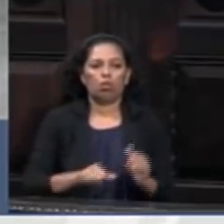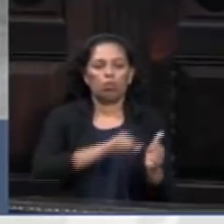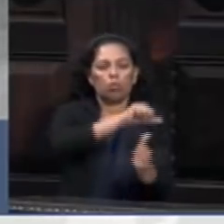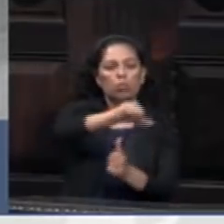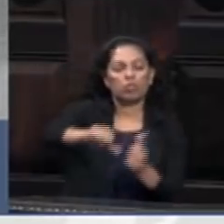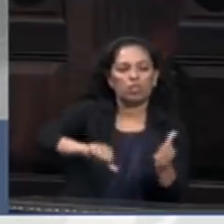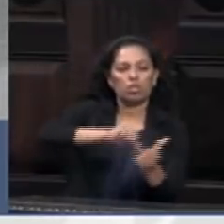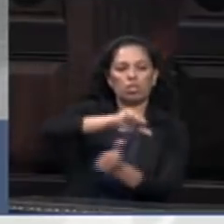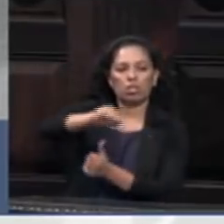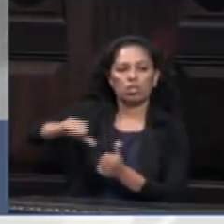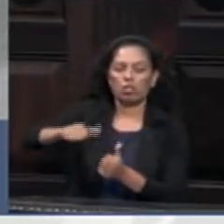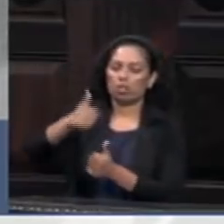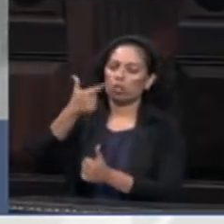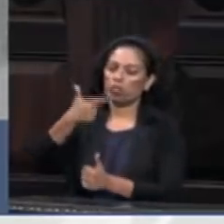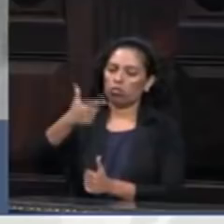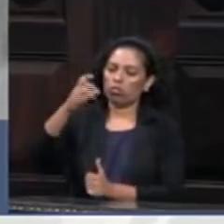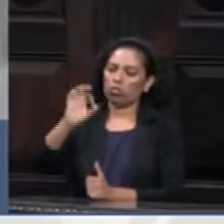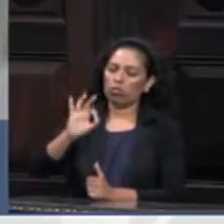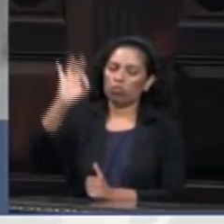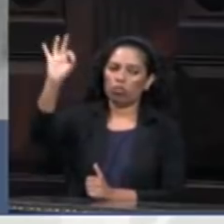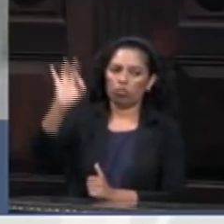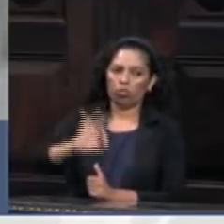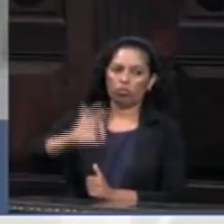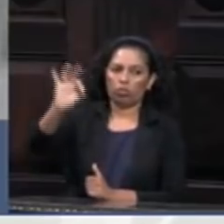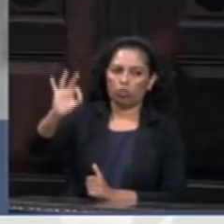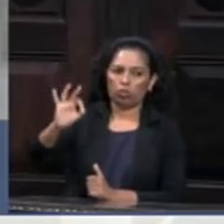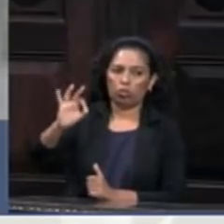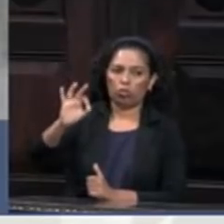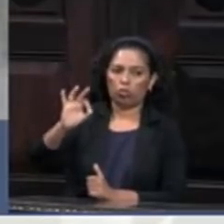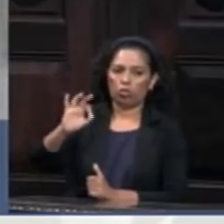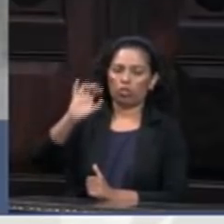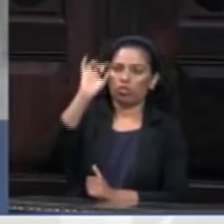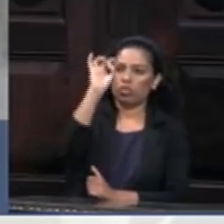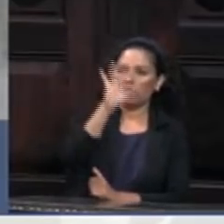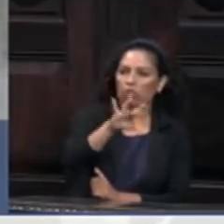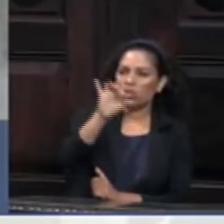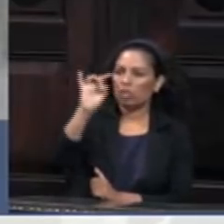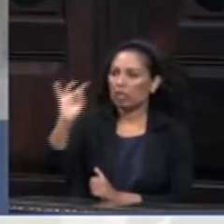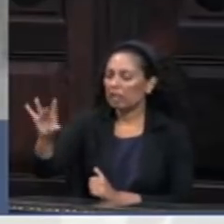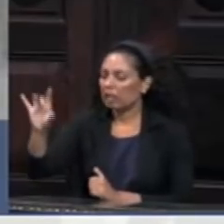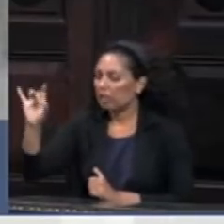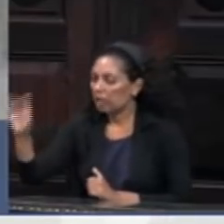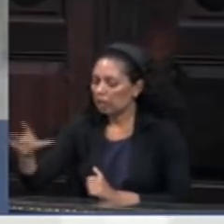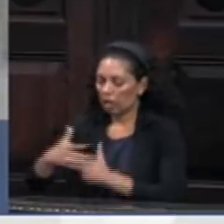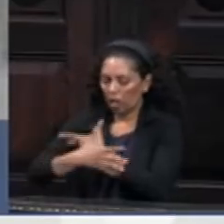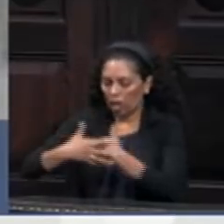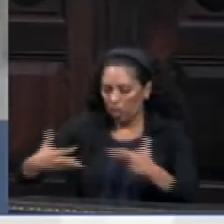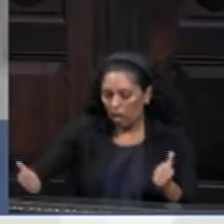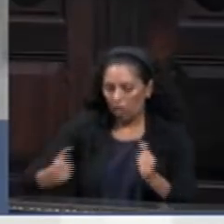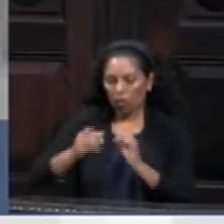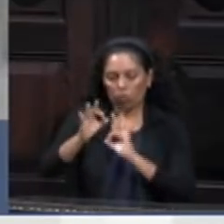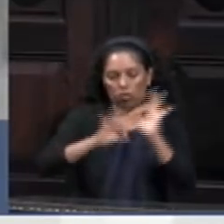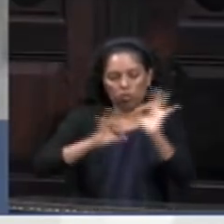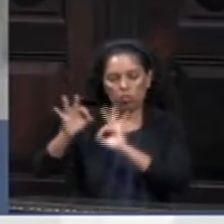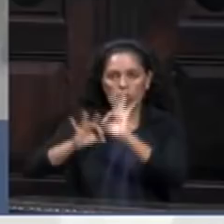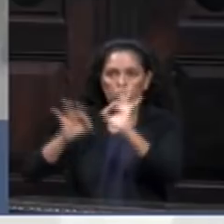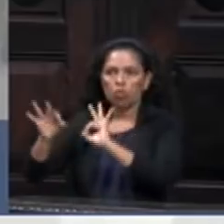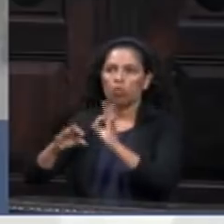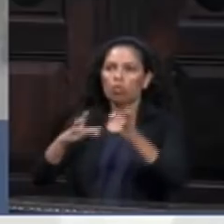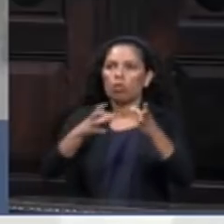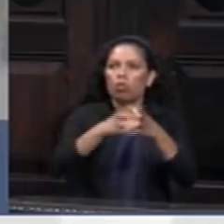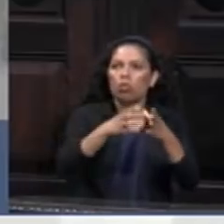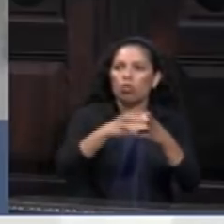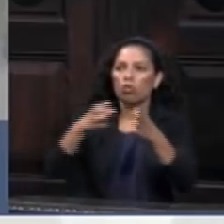seja 20% por programa de trabalho. Por programa de trabalho.